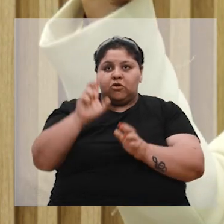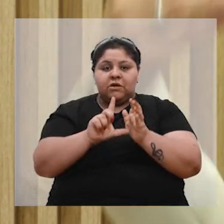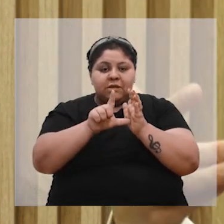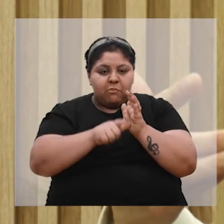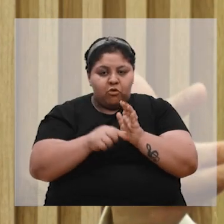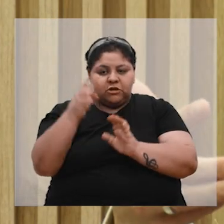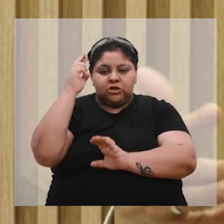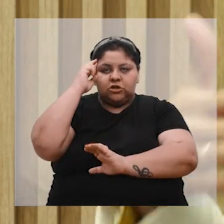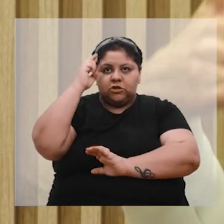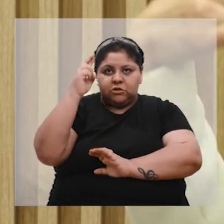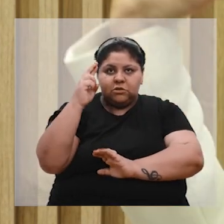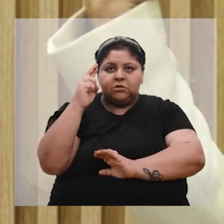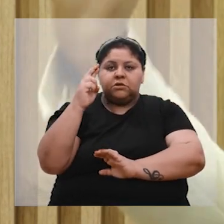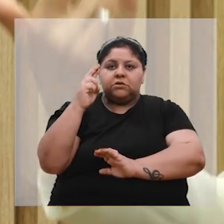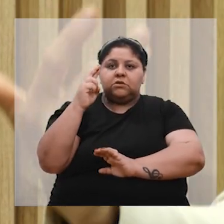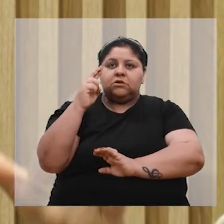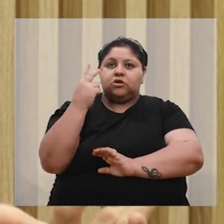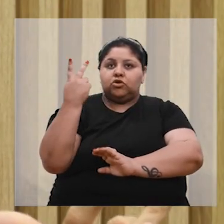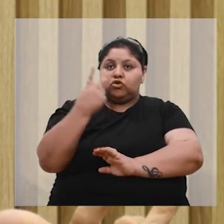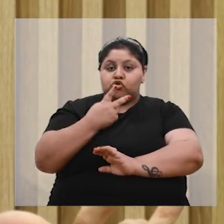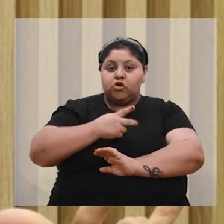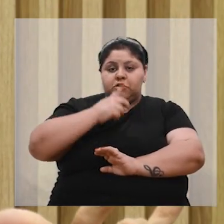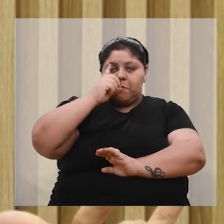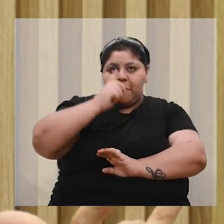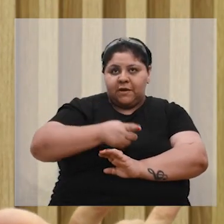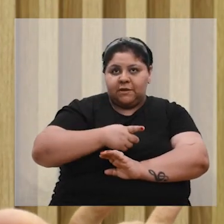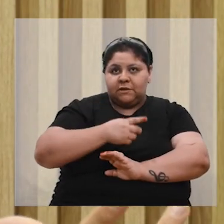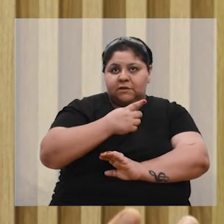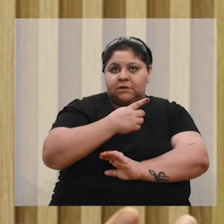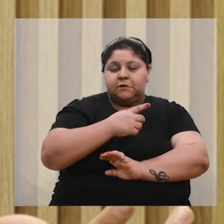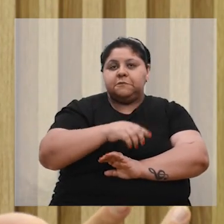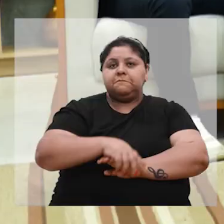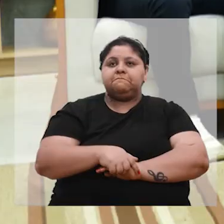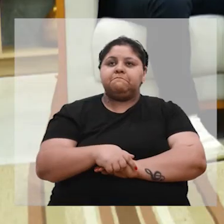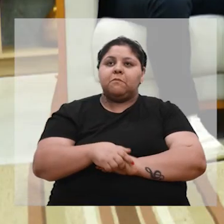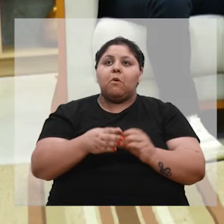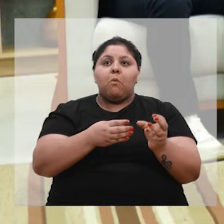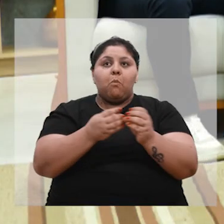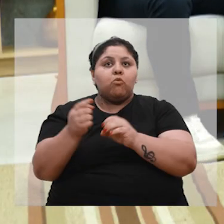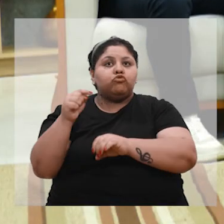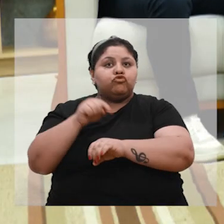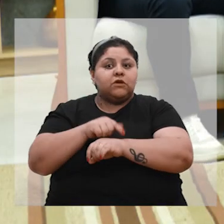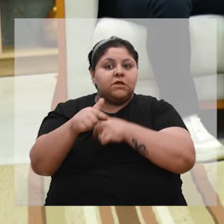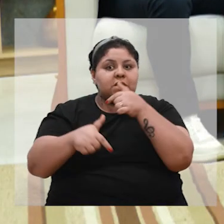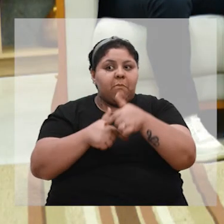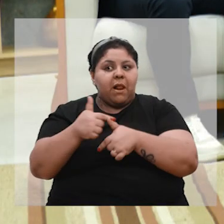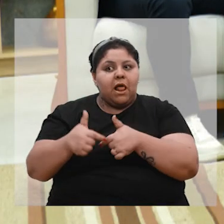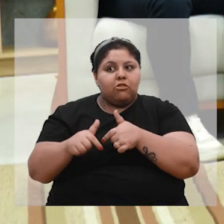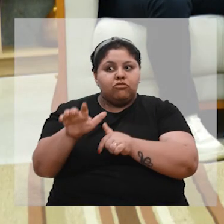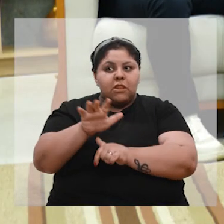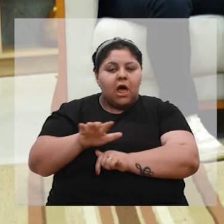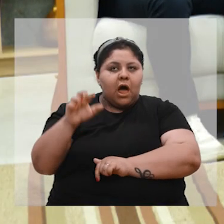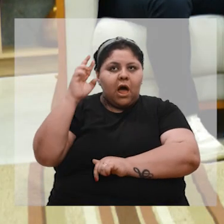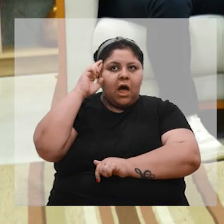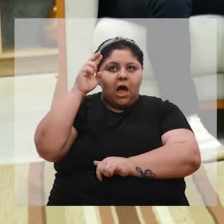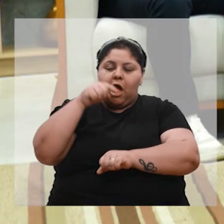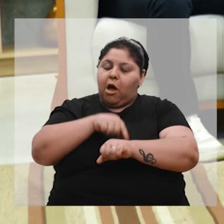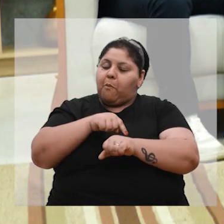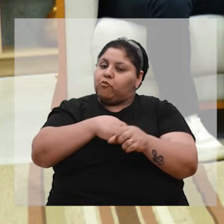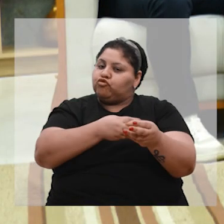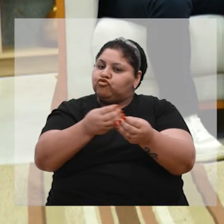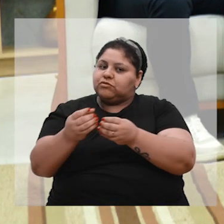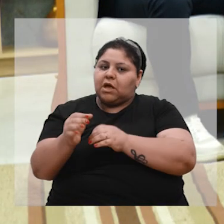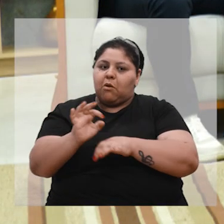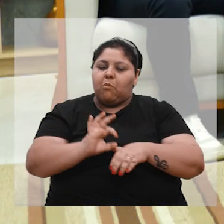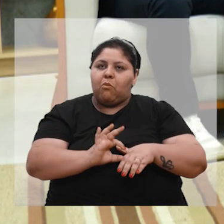vice-diretora e depois diretora por dois mandatos. Eu fui 6 anos vice e 7 anos diretora. Olha só, que um tempo enorme